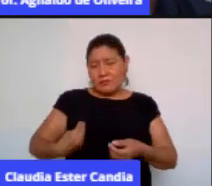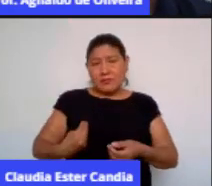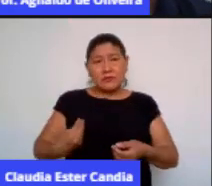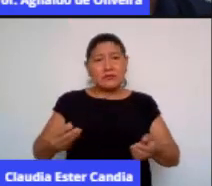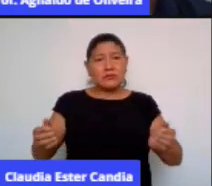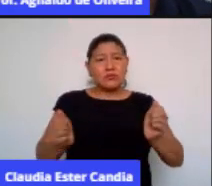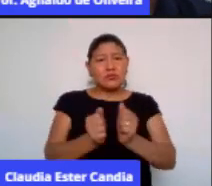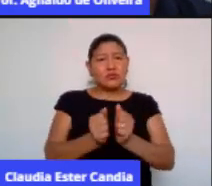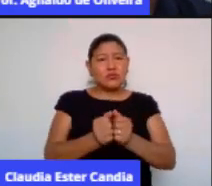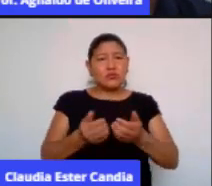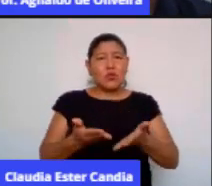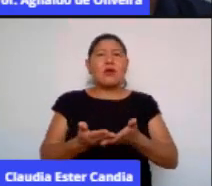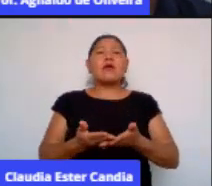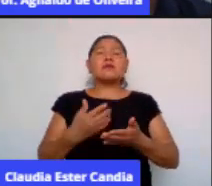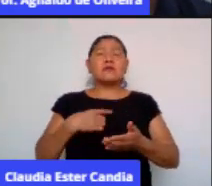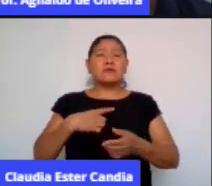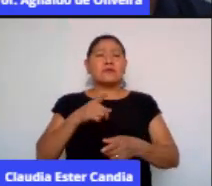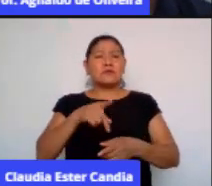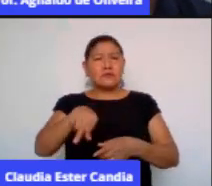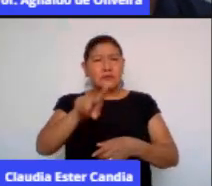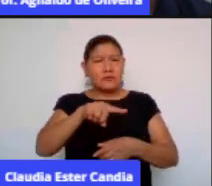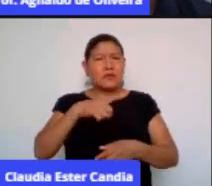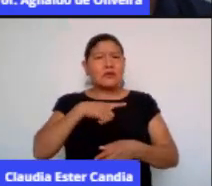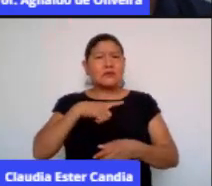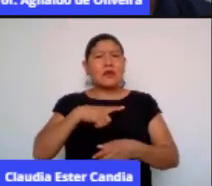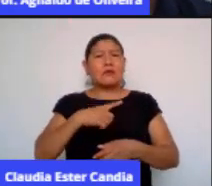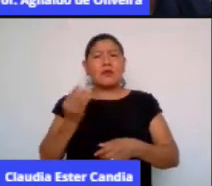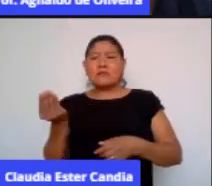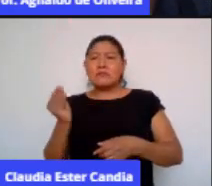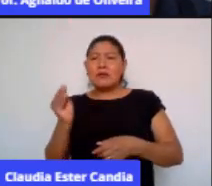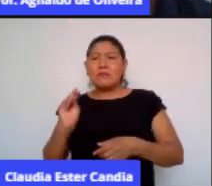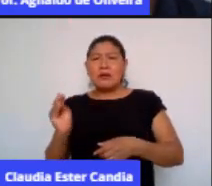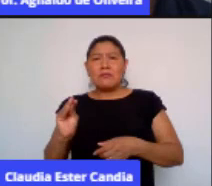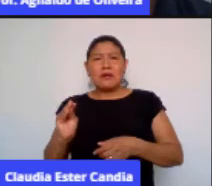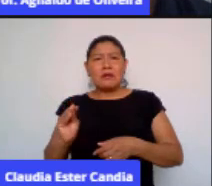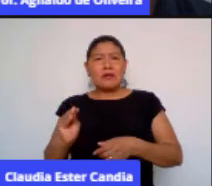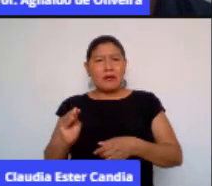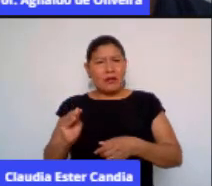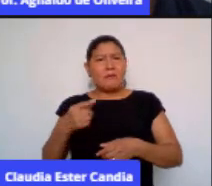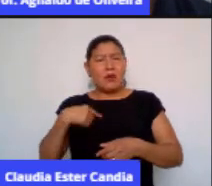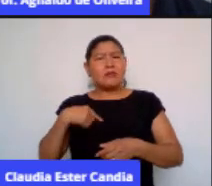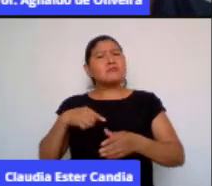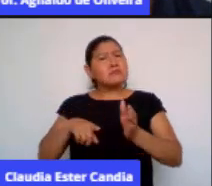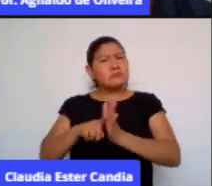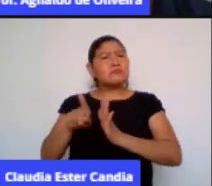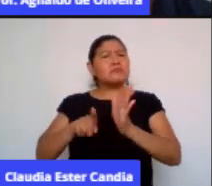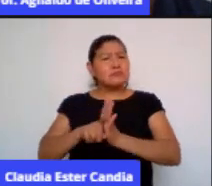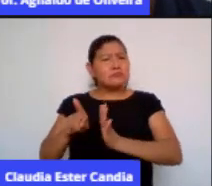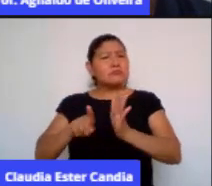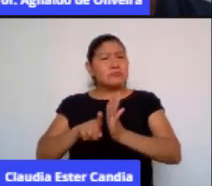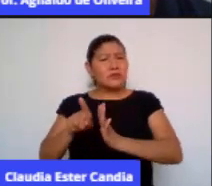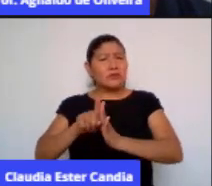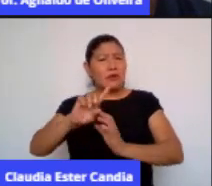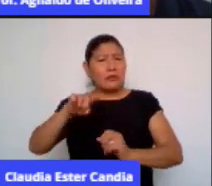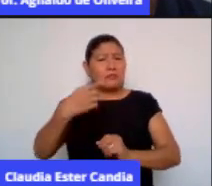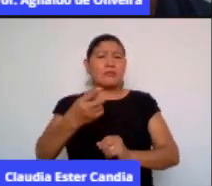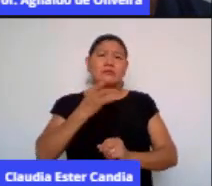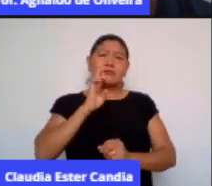por favor, podem questionar. A gente pode tentar responder algumas perguntas, tá? E aí, ao longo